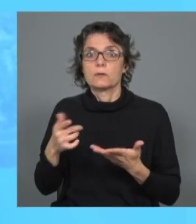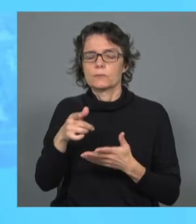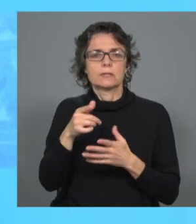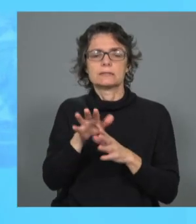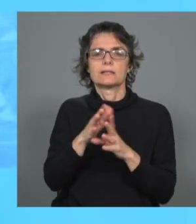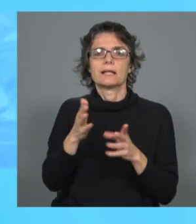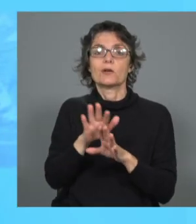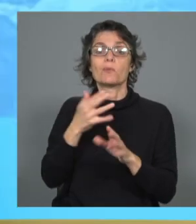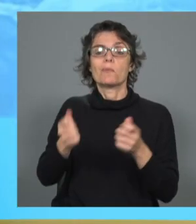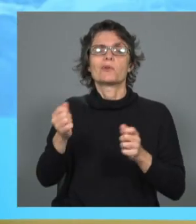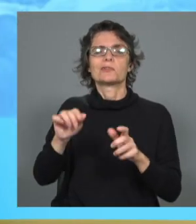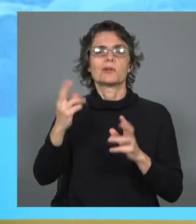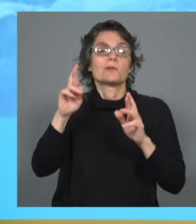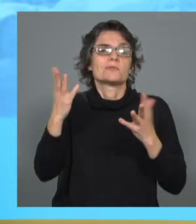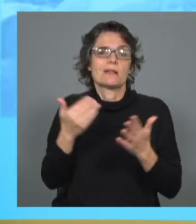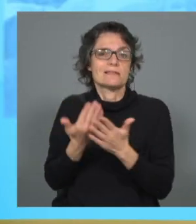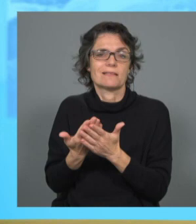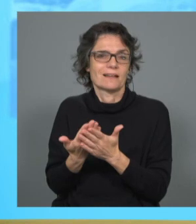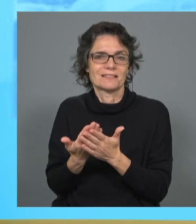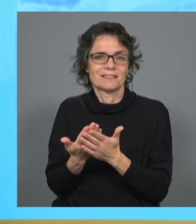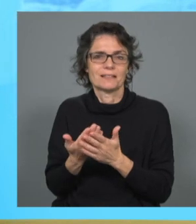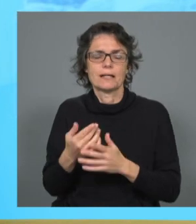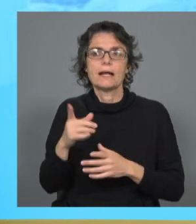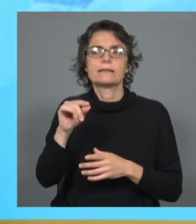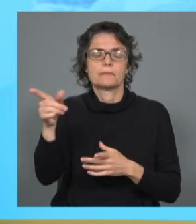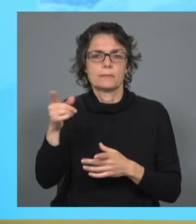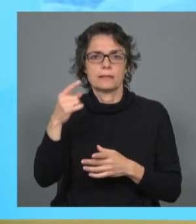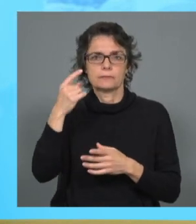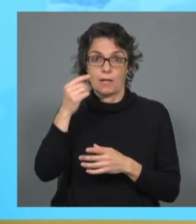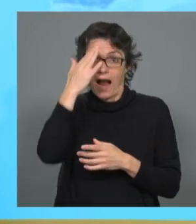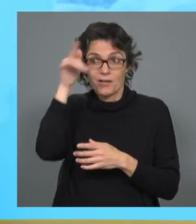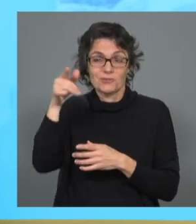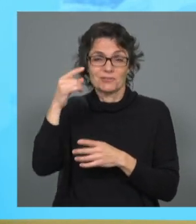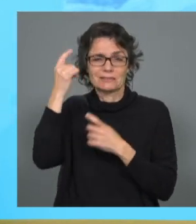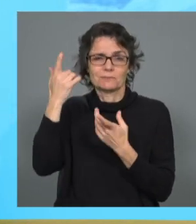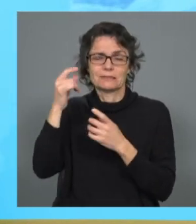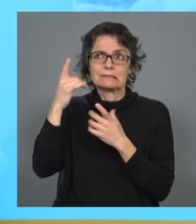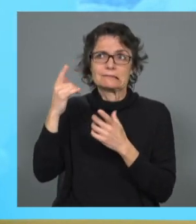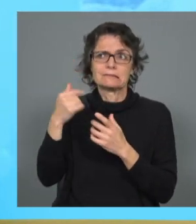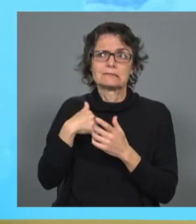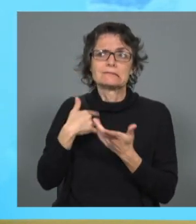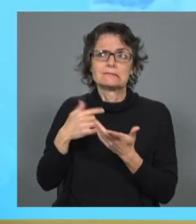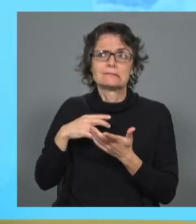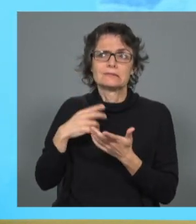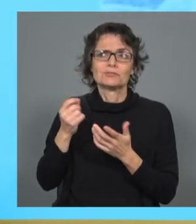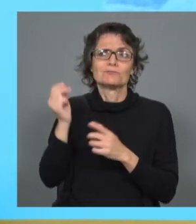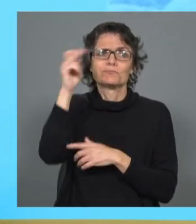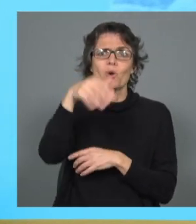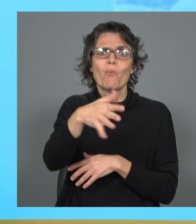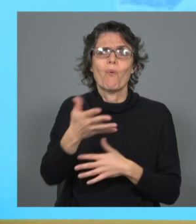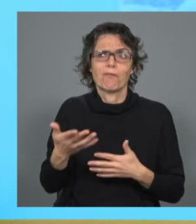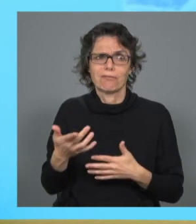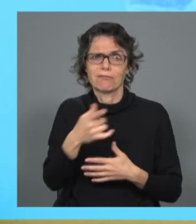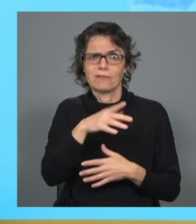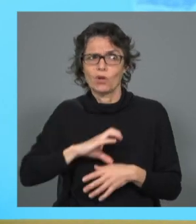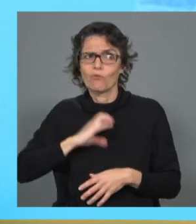E deviam ter também no pensamento isso, ou seja, para onde é que eu vou? Para onde é que eu vou, não é? Para onde é que esta gente me vai levar? São de confiança, não